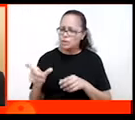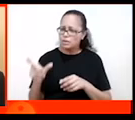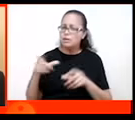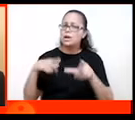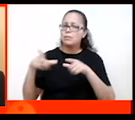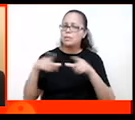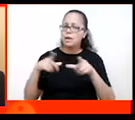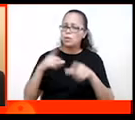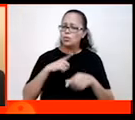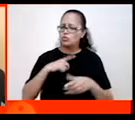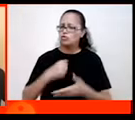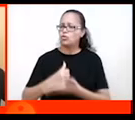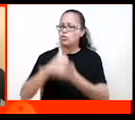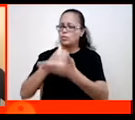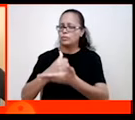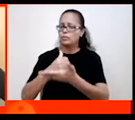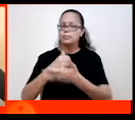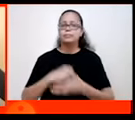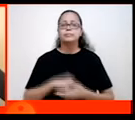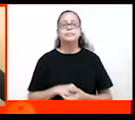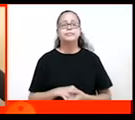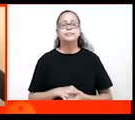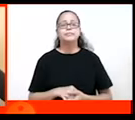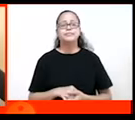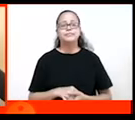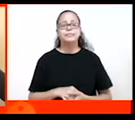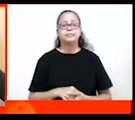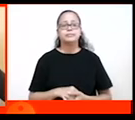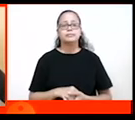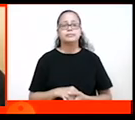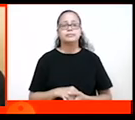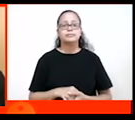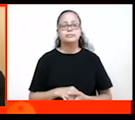eram premiados, quem produzia em menor tempo, certo?